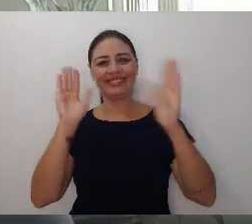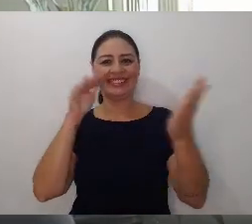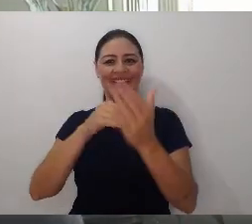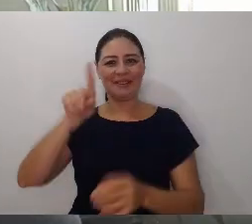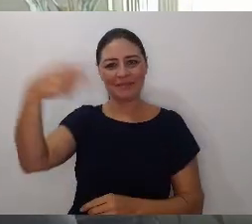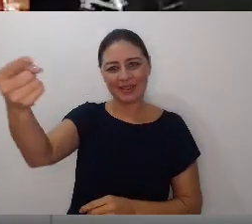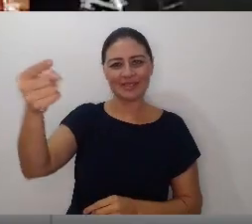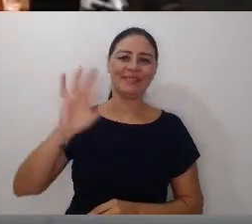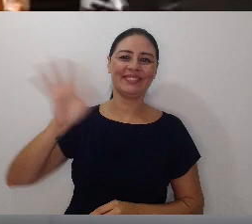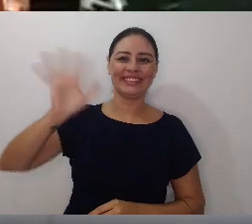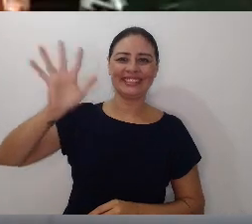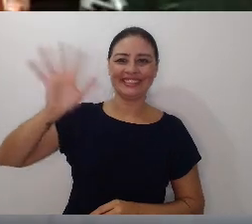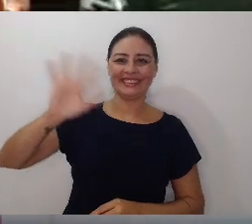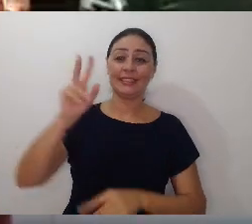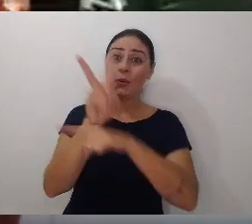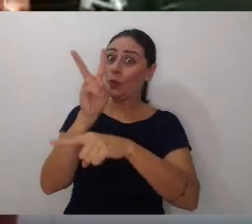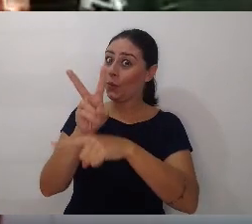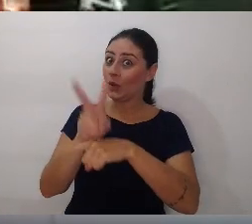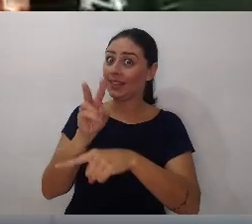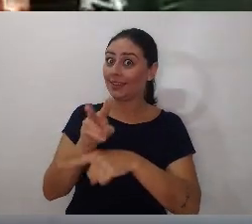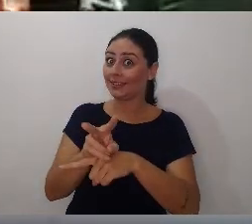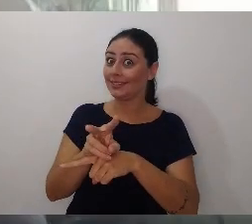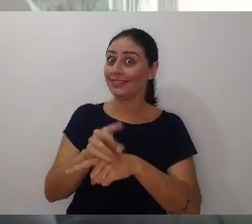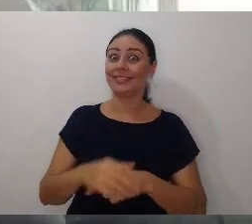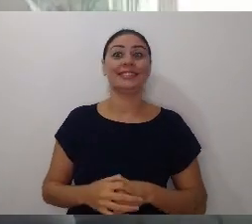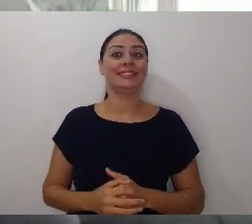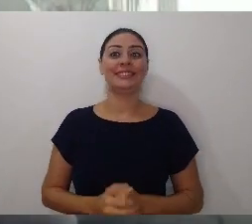todos. Tchau, gente. Até a próxima.